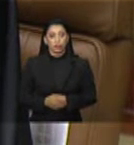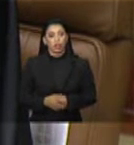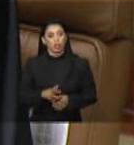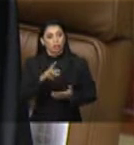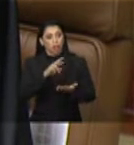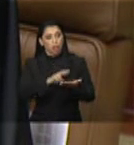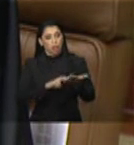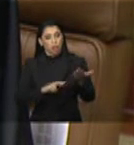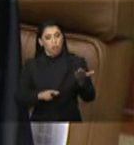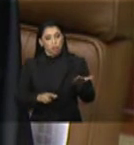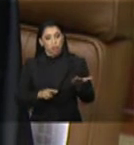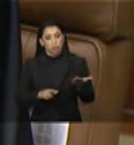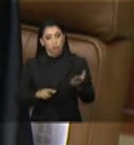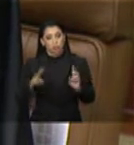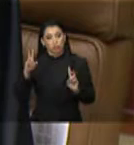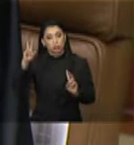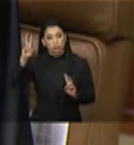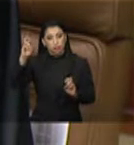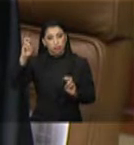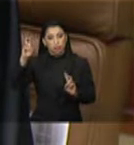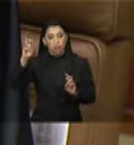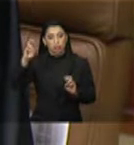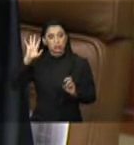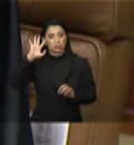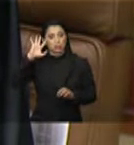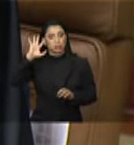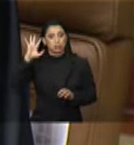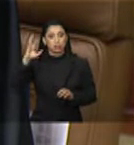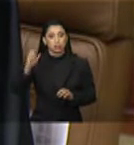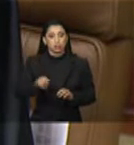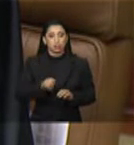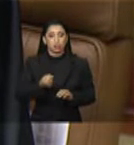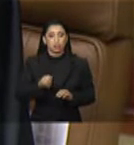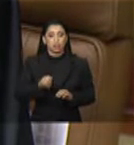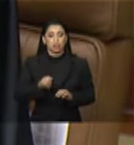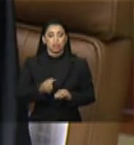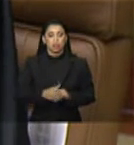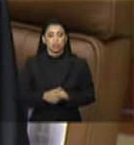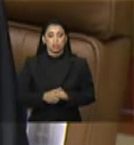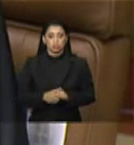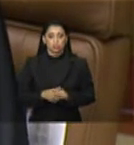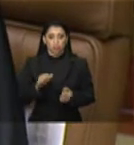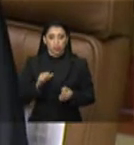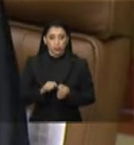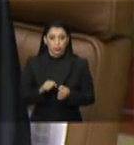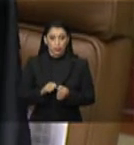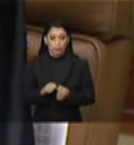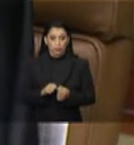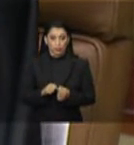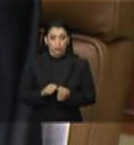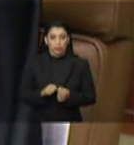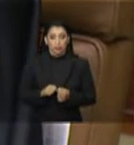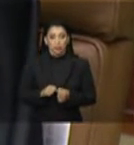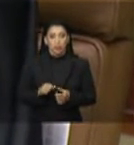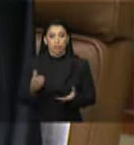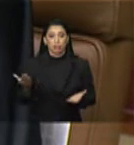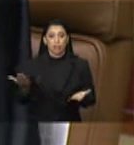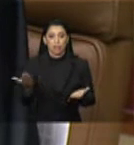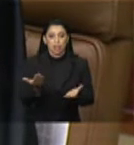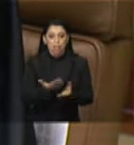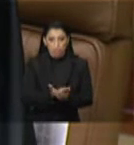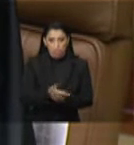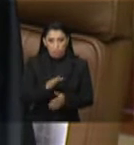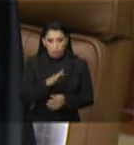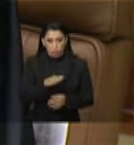entre aspas da decisão rescindenda nesta ação rescisória